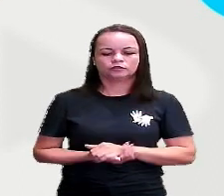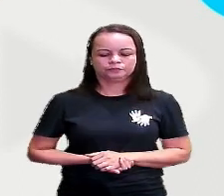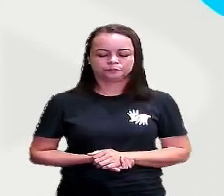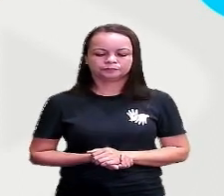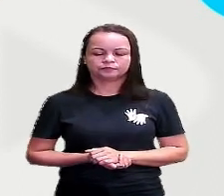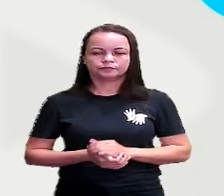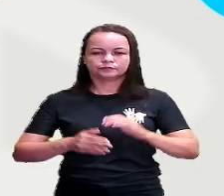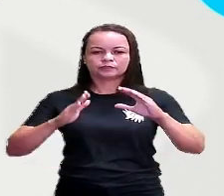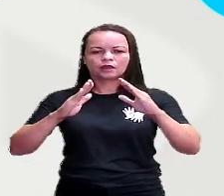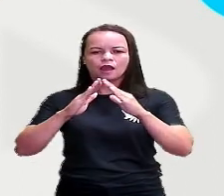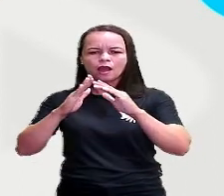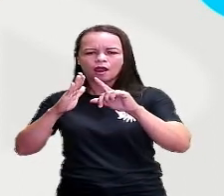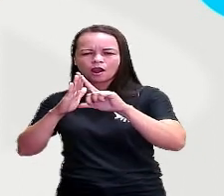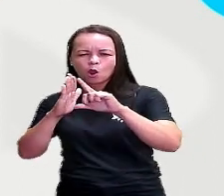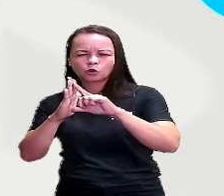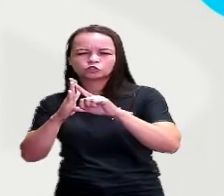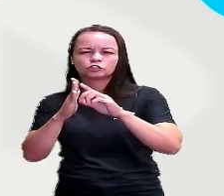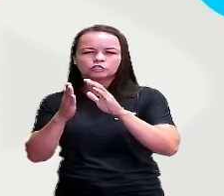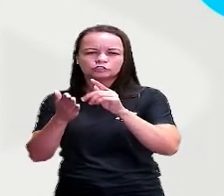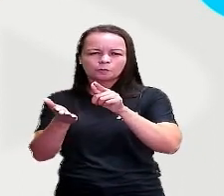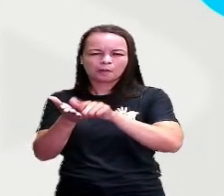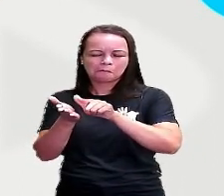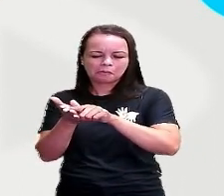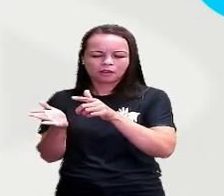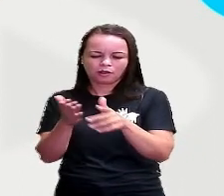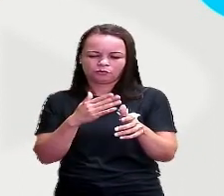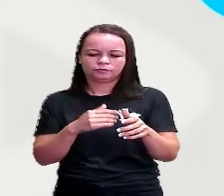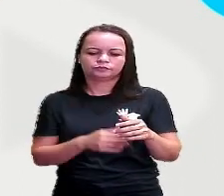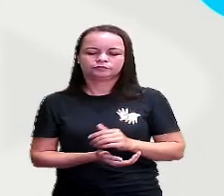Papelaria, 5. Uri.